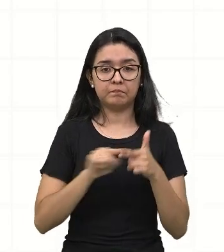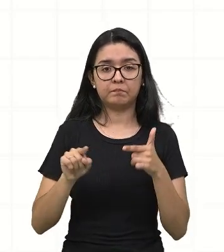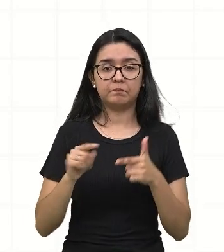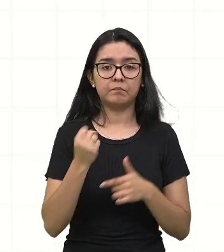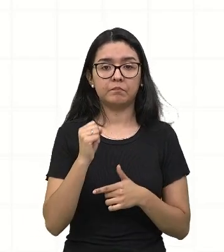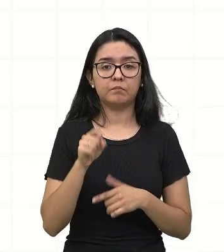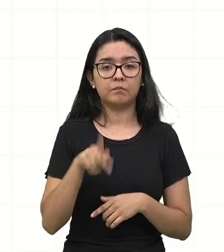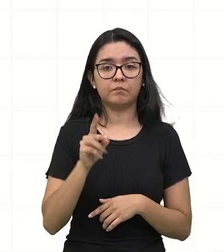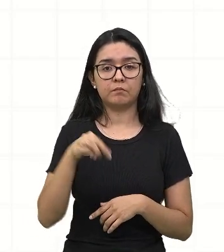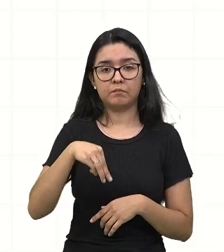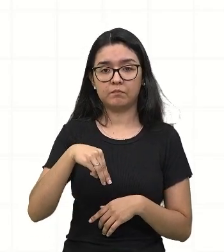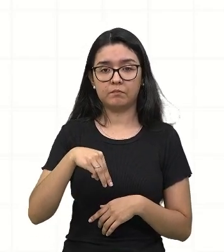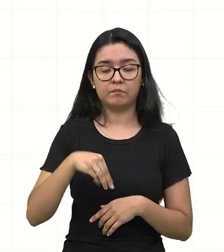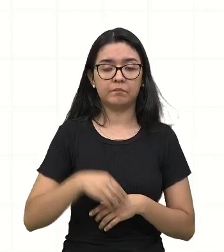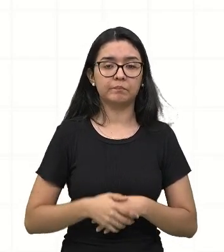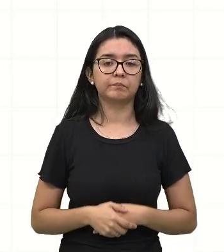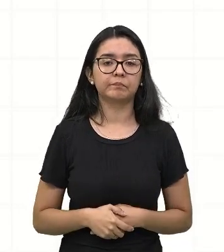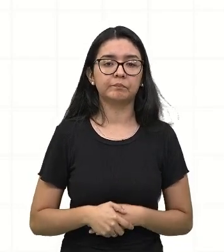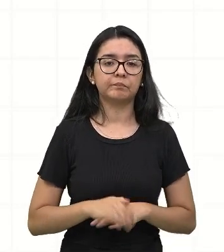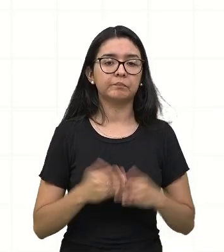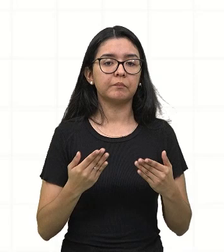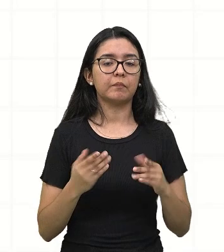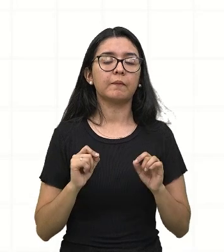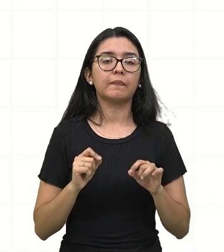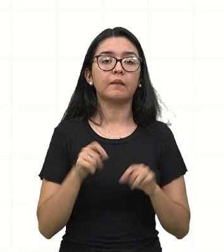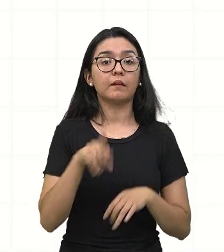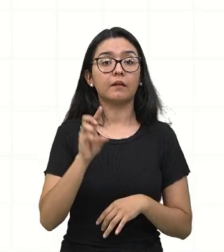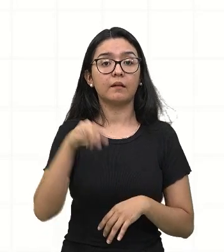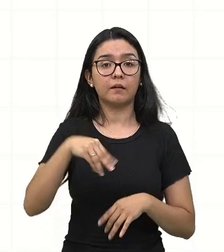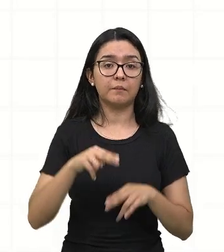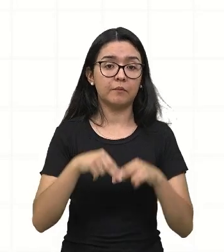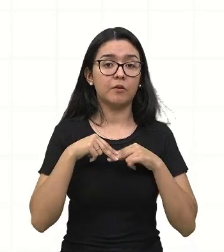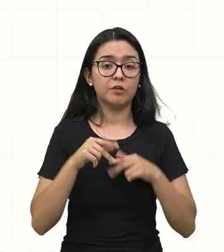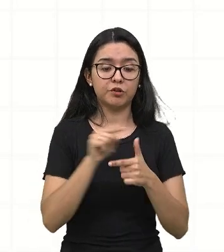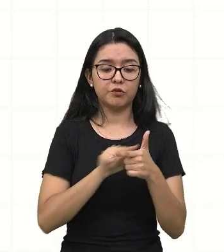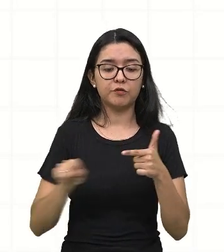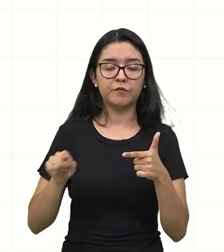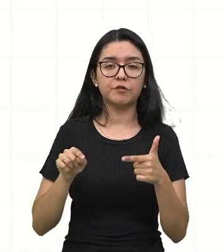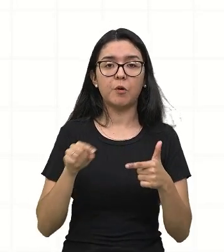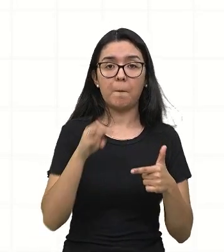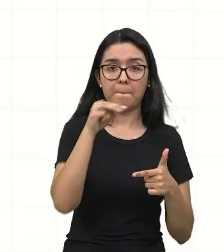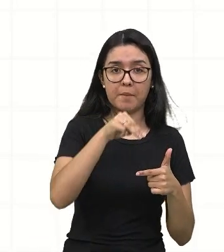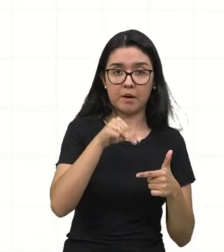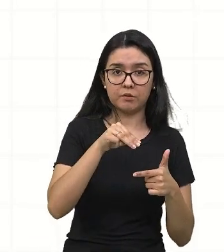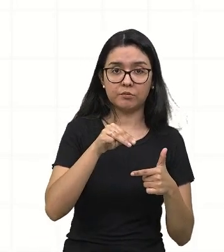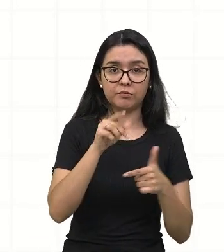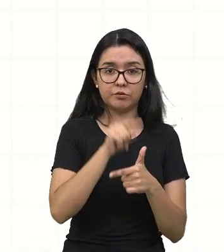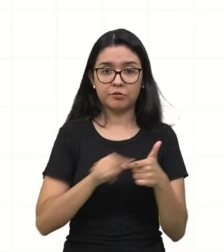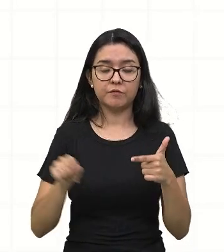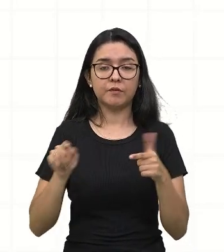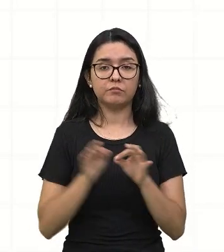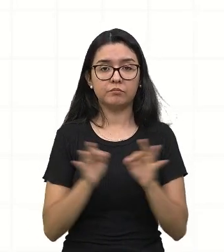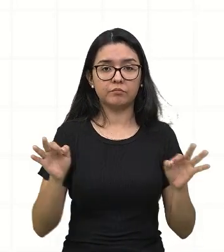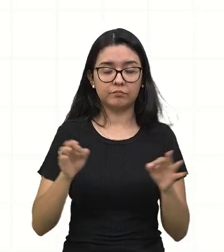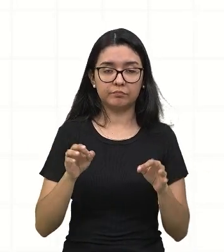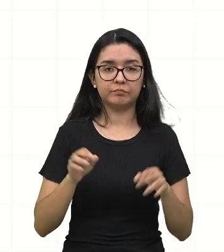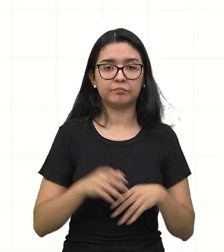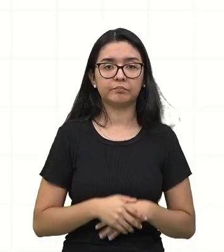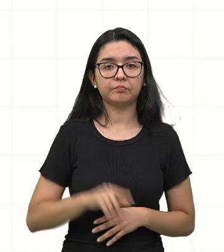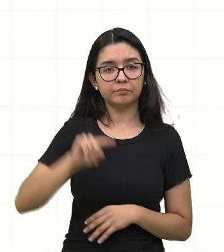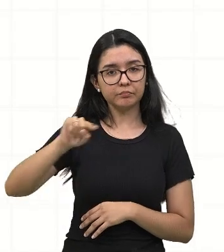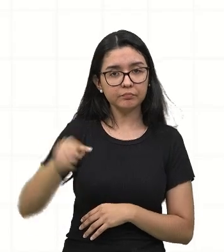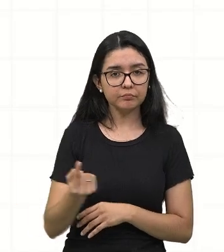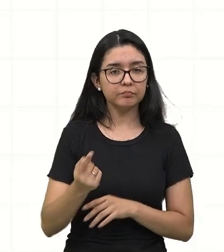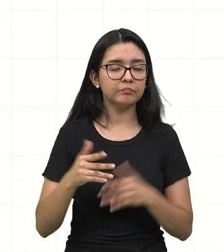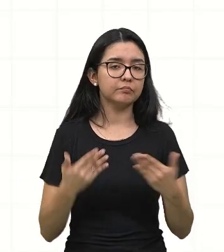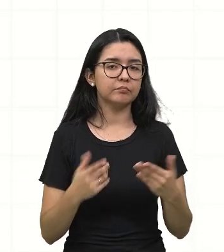resposta vai estar saindo em quilômetro, porque nós estamos dividindo metro, a distância em metro, por 1.000. E